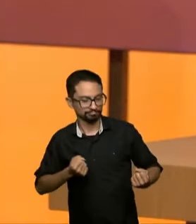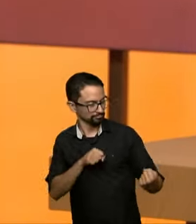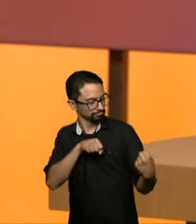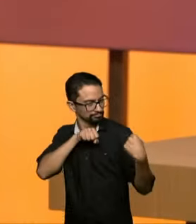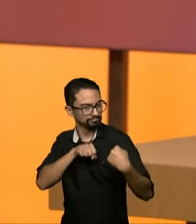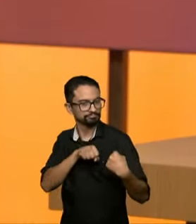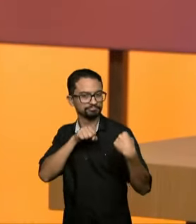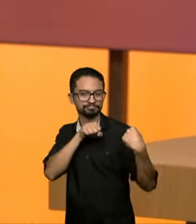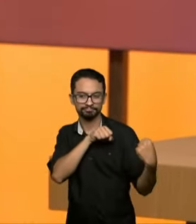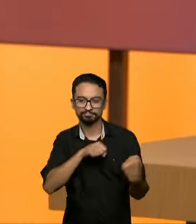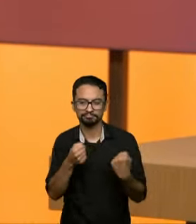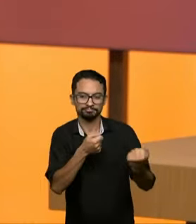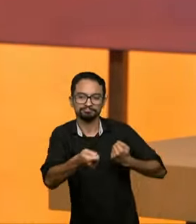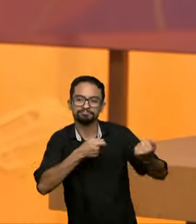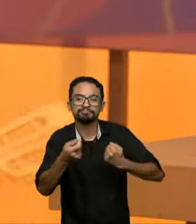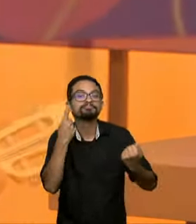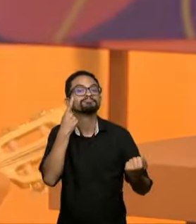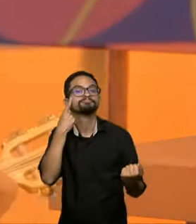que tu não dança.